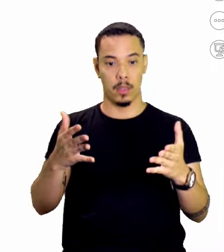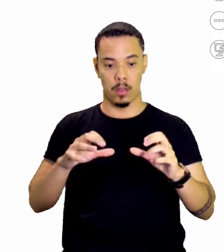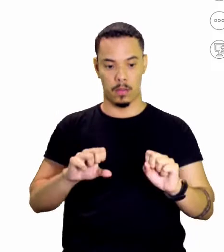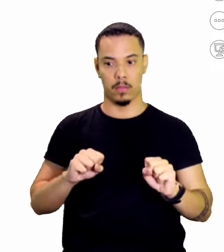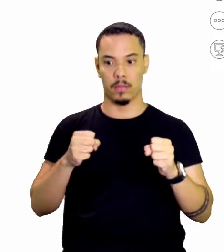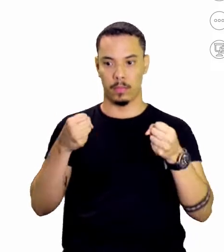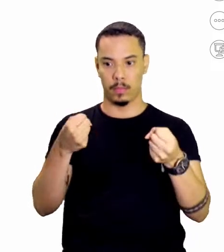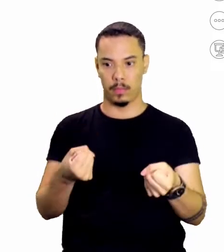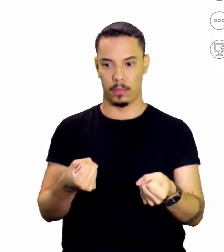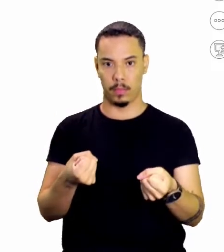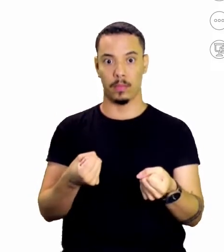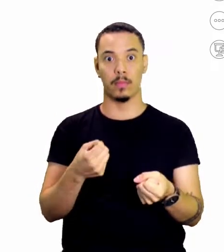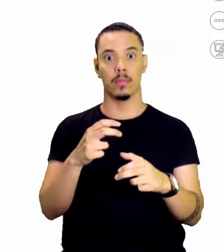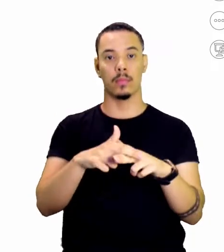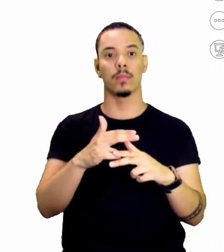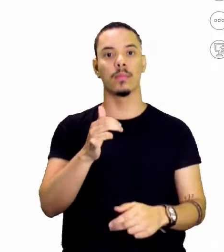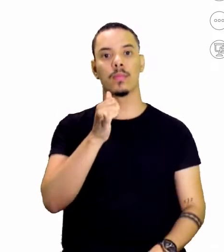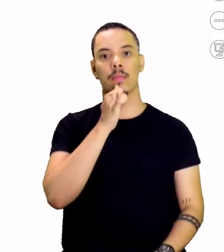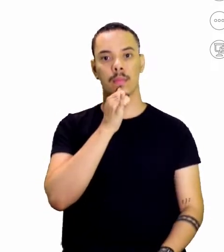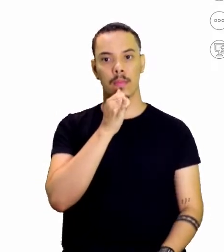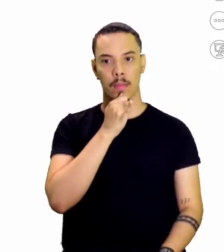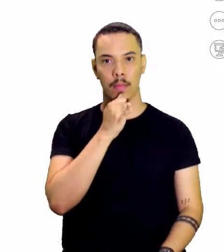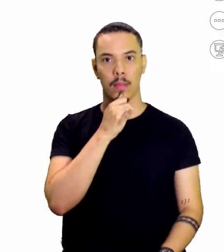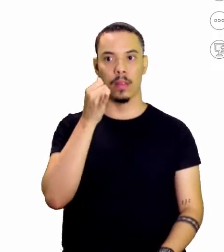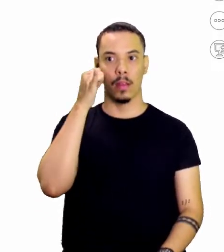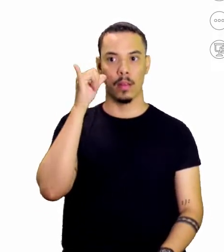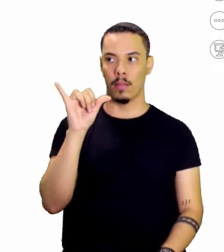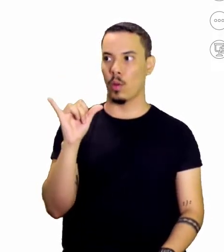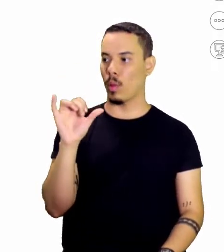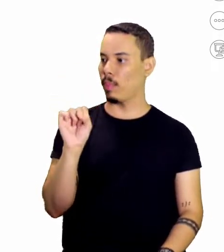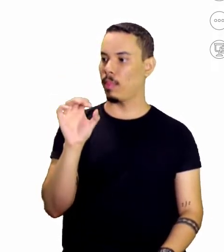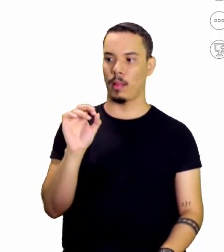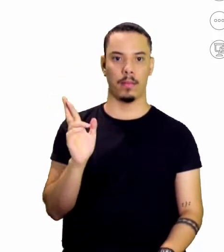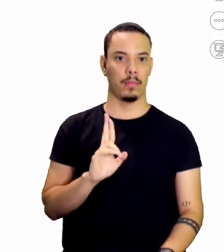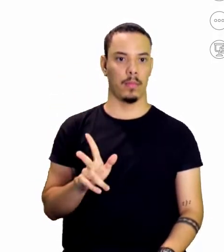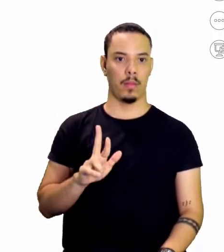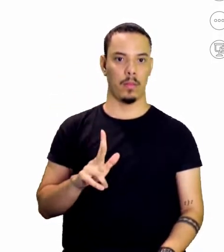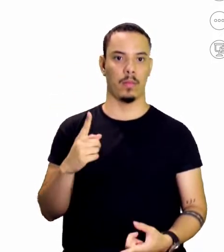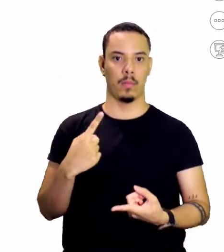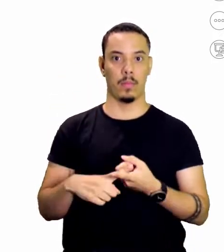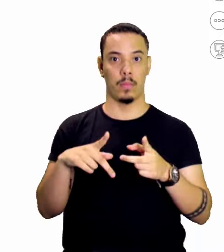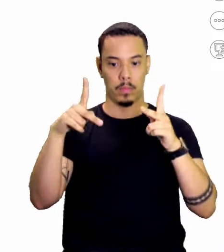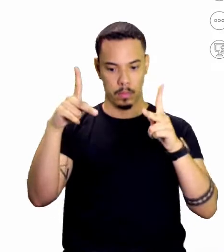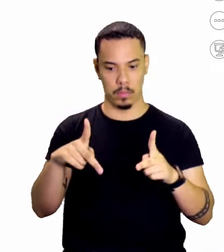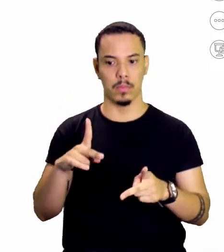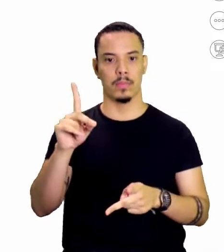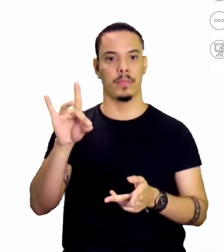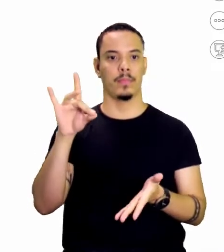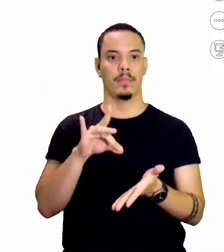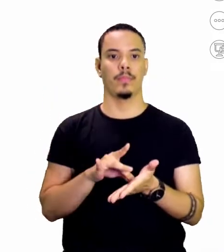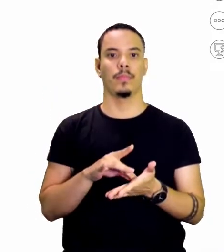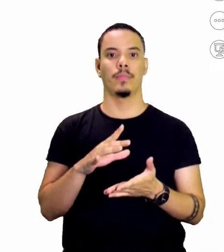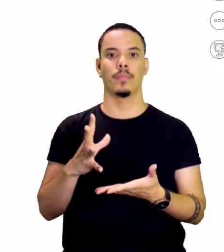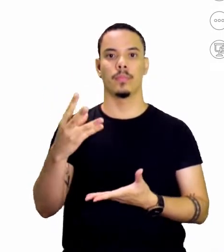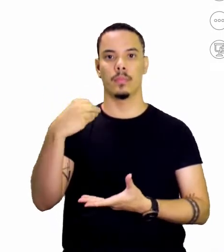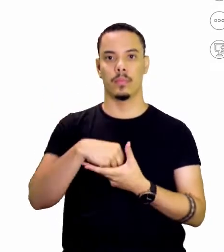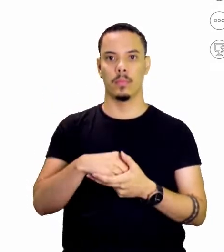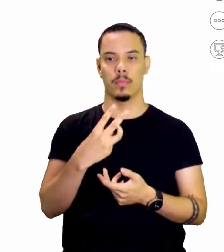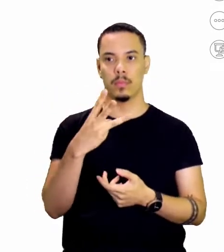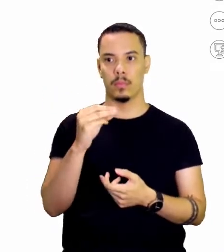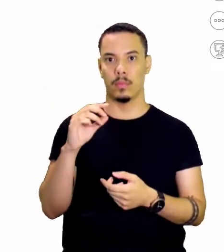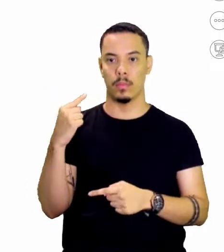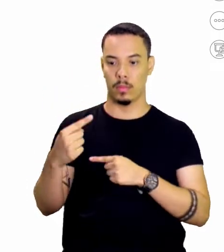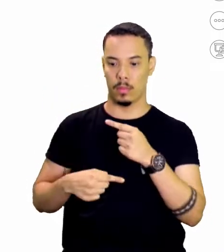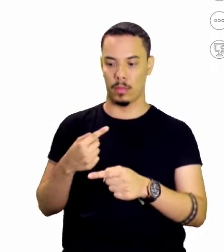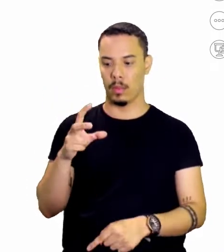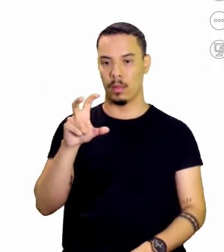na hora de ouro dos 80 aqui vão ter não percorreu 80 ele tava na posição 80 o e saiu da 30 pegou Eu